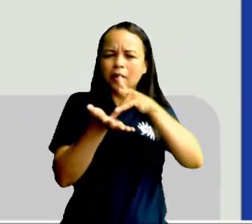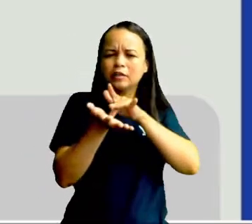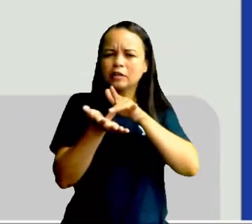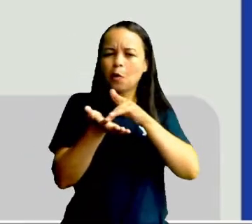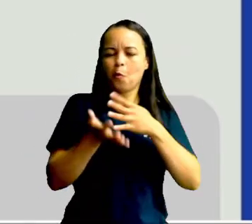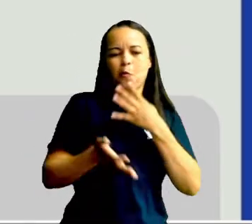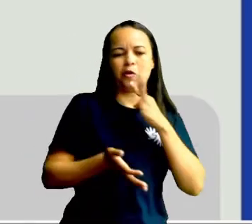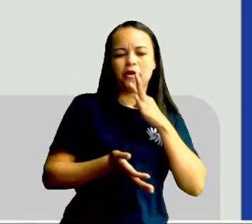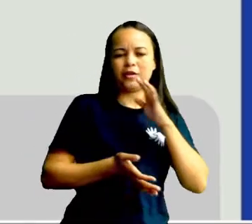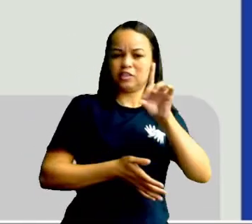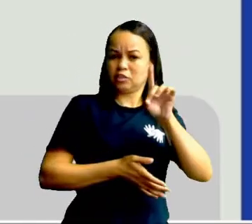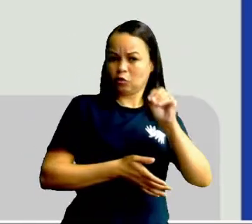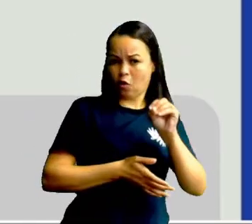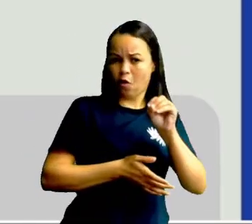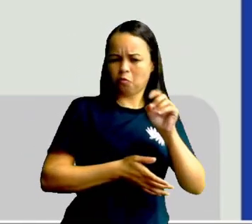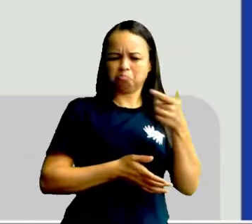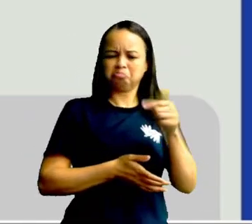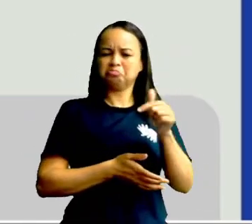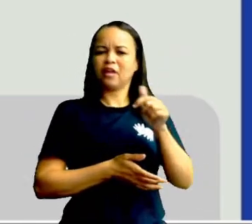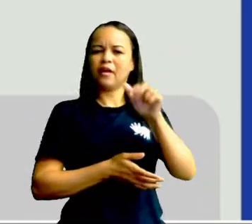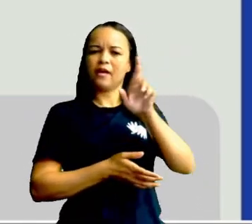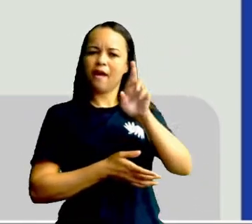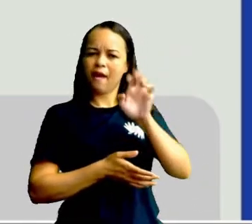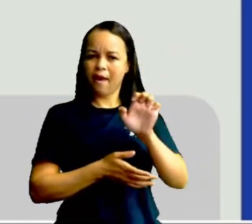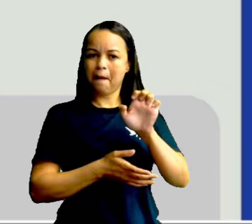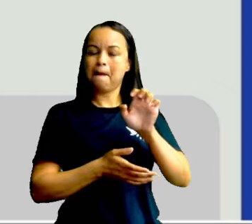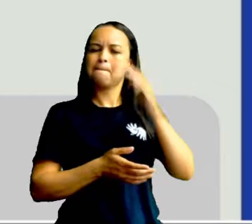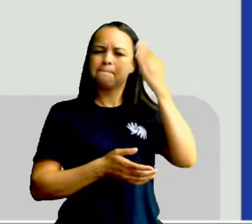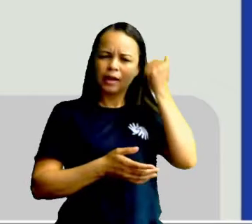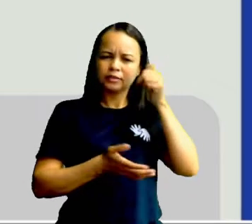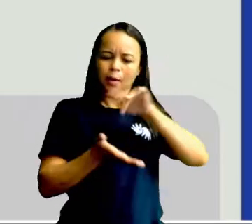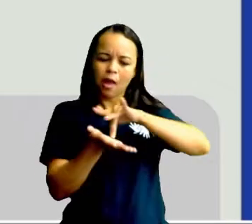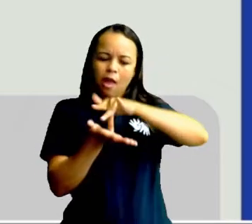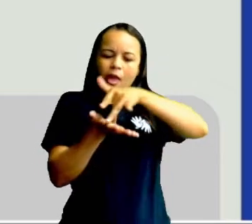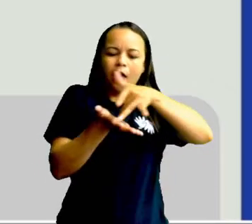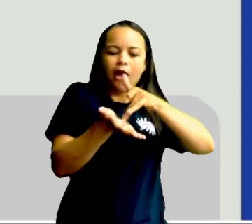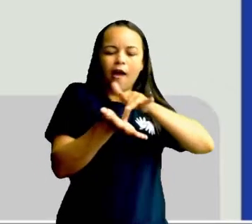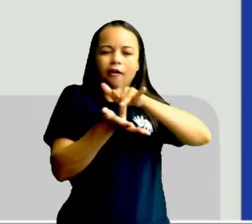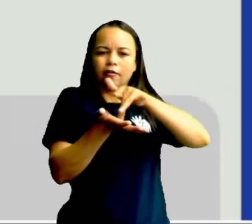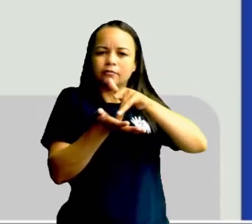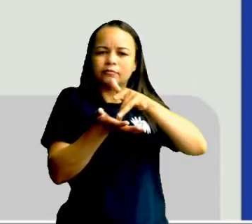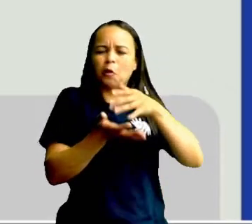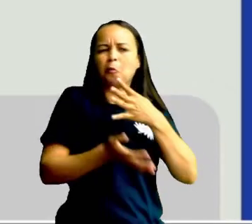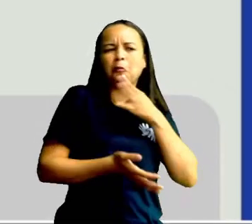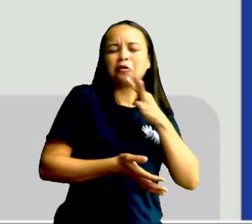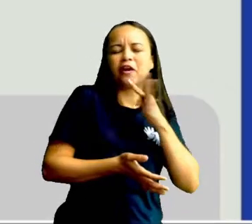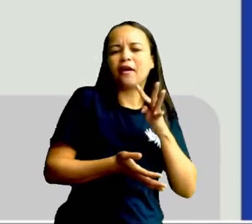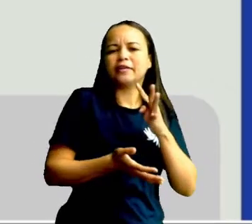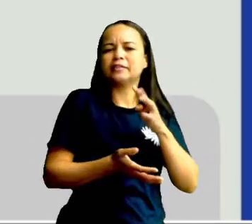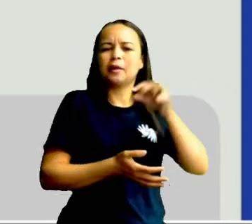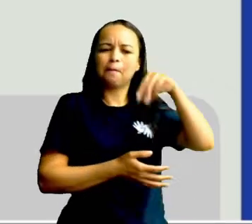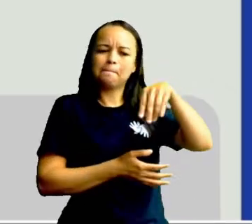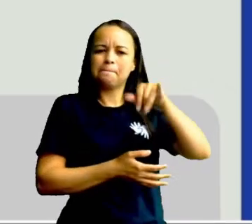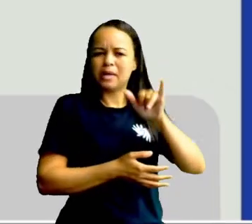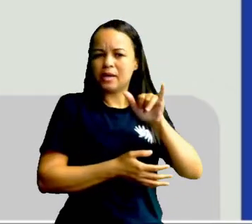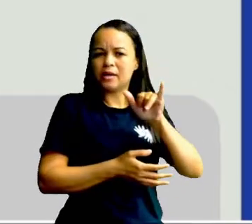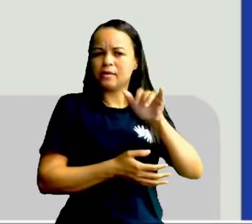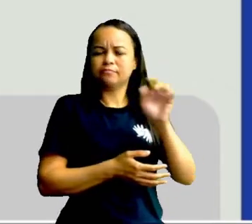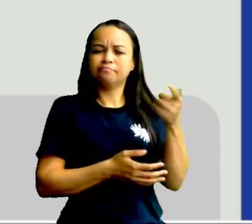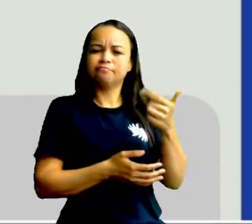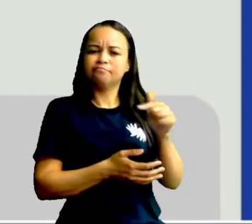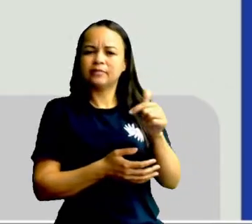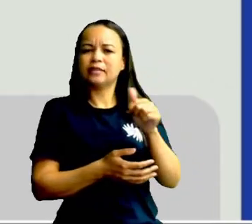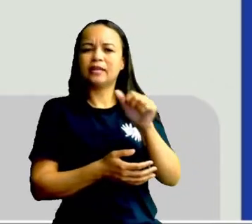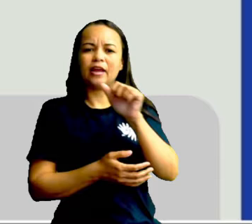nem ré, mas sabe ficar na ponta do pé. Não conhece nem mi nem fá, mas inclina